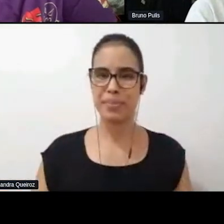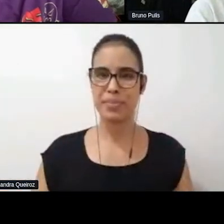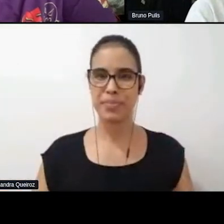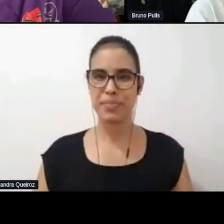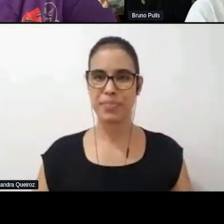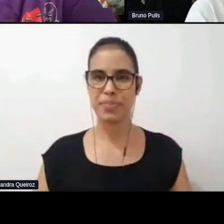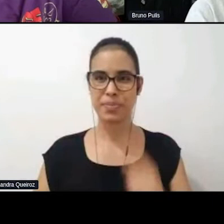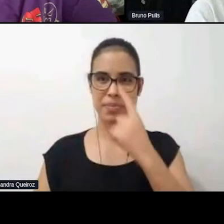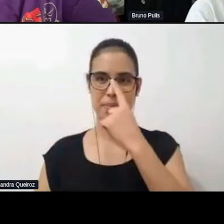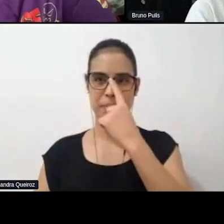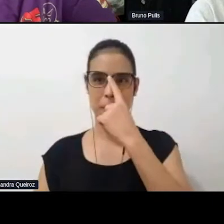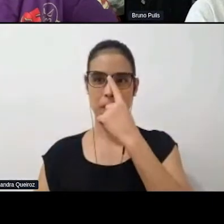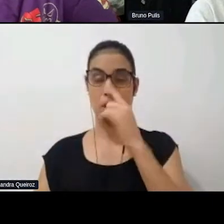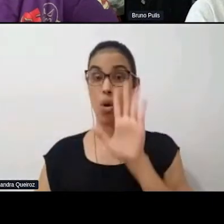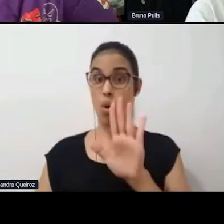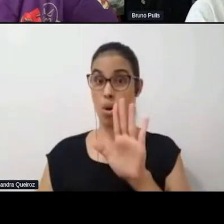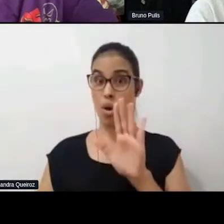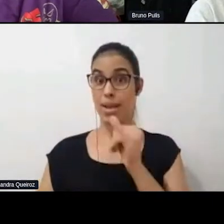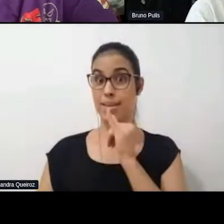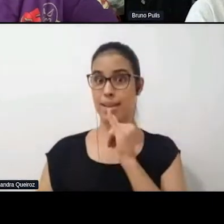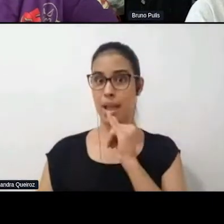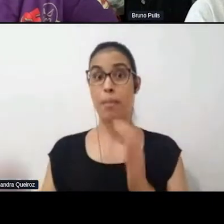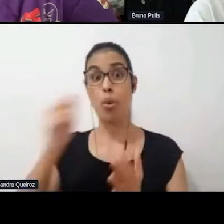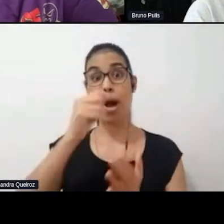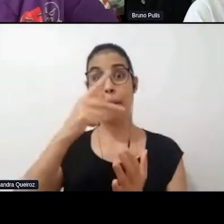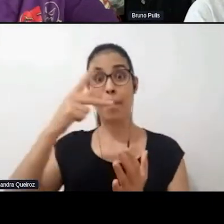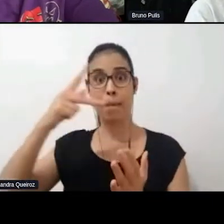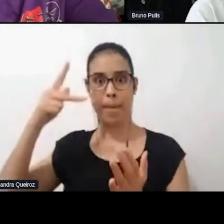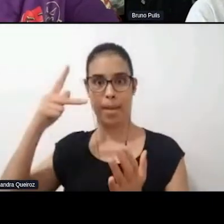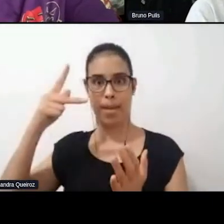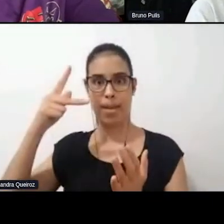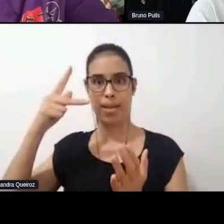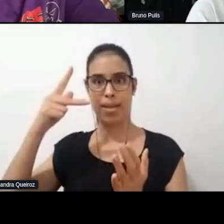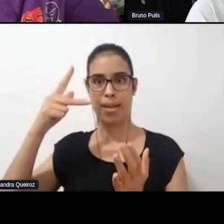Olha, se eu estou no aplicativo e o botão não está rotulado, eu já saio dele.